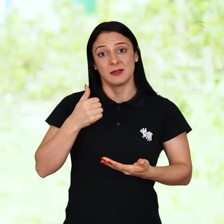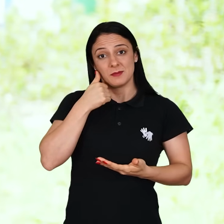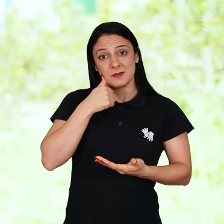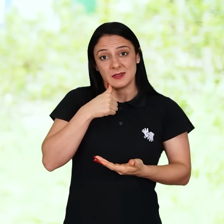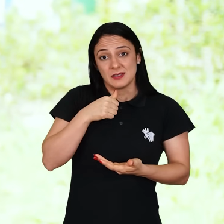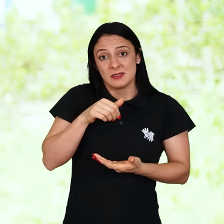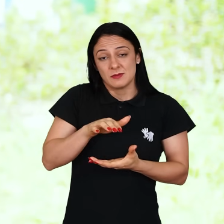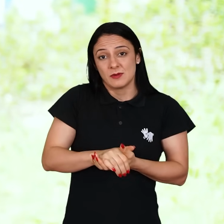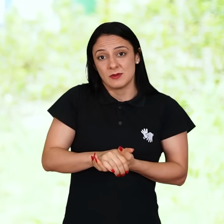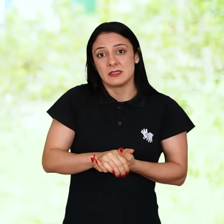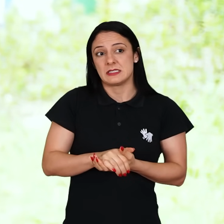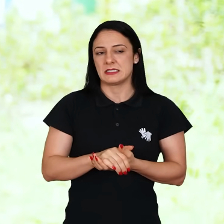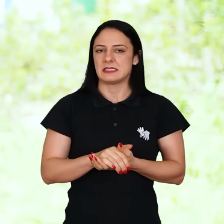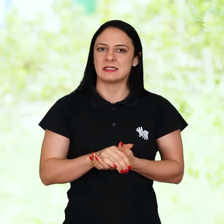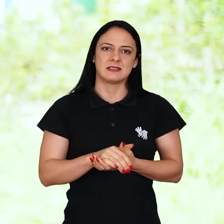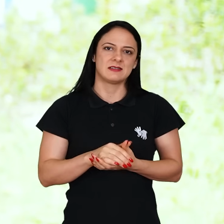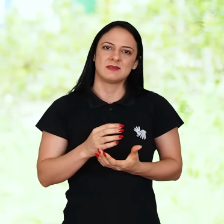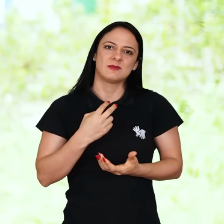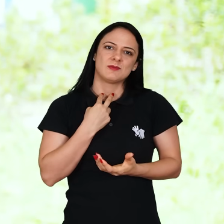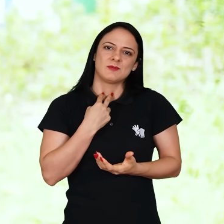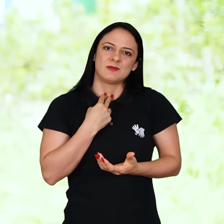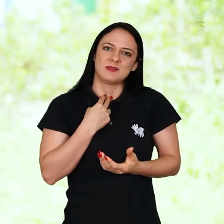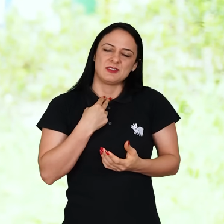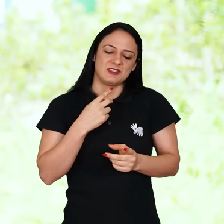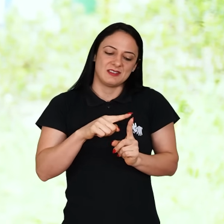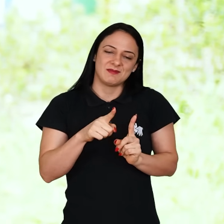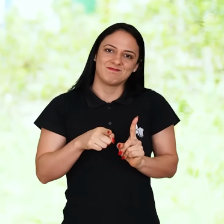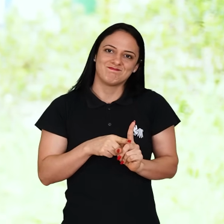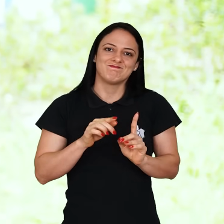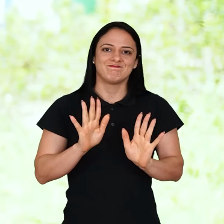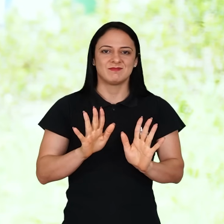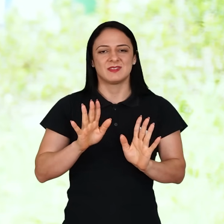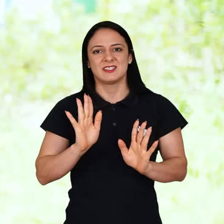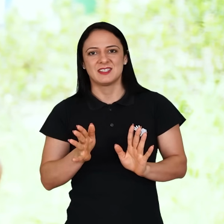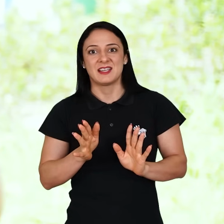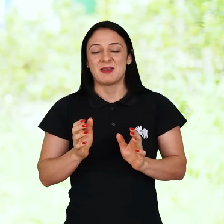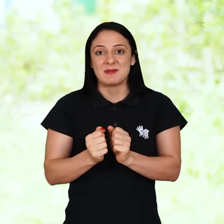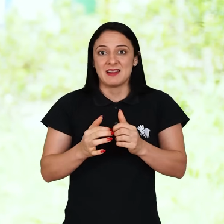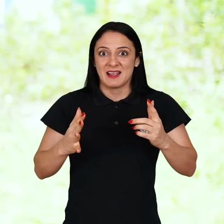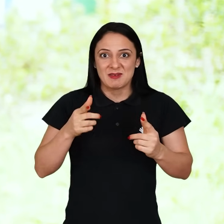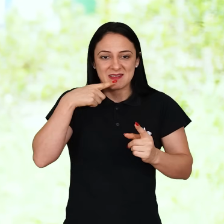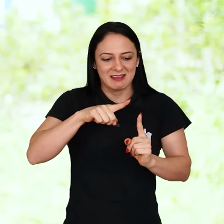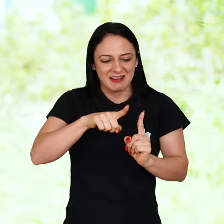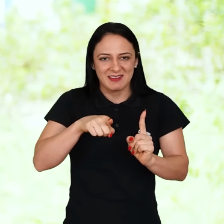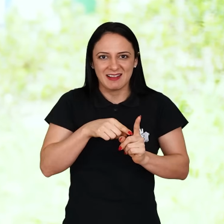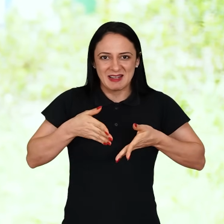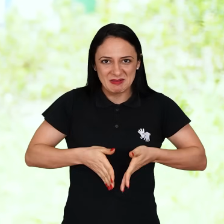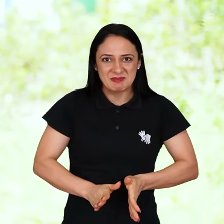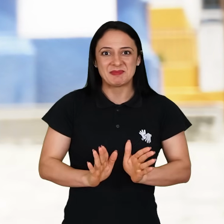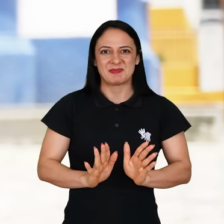Minha esposa já não podia ter, diagnosticada por médico, já não podia ter filho mais. Então já começou com o milagre dela ter um